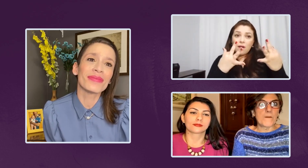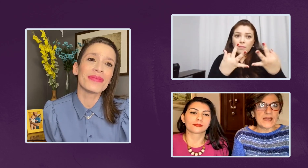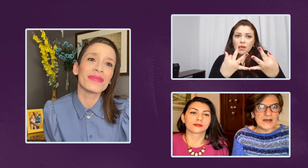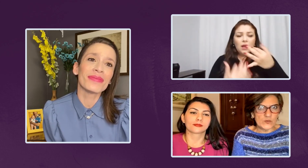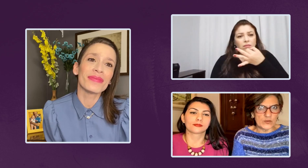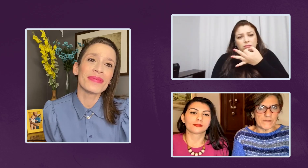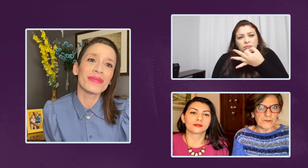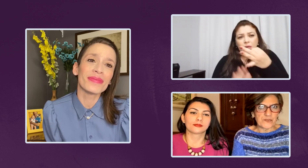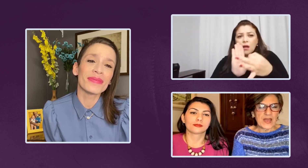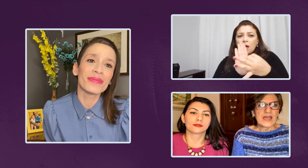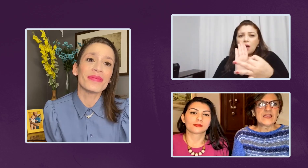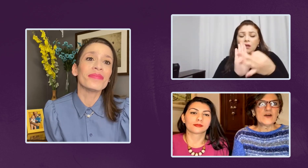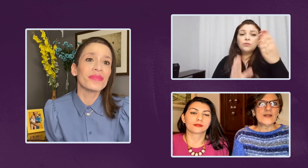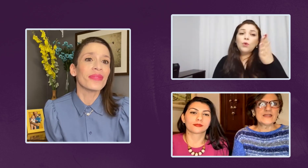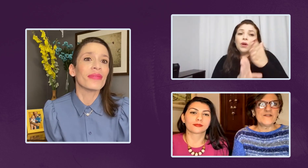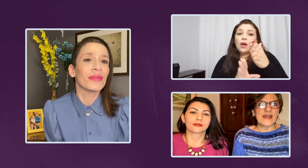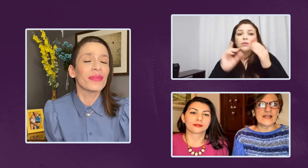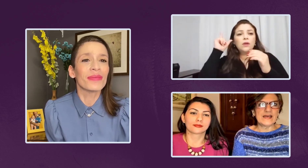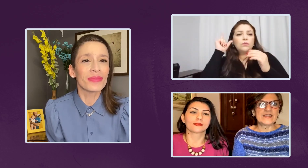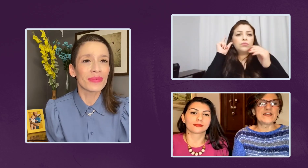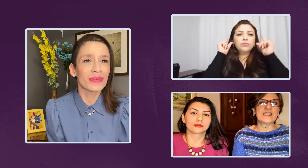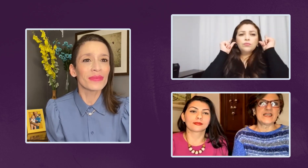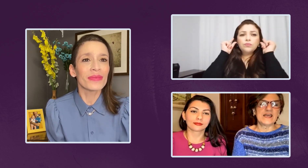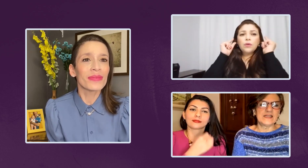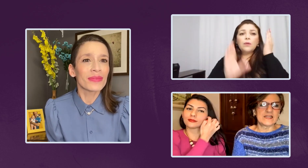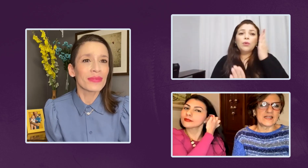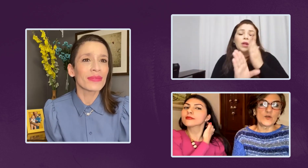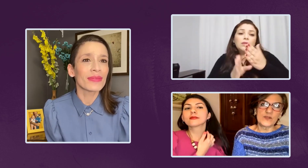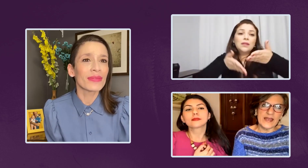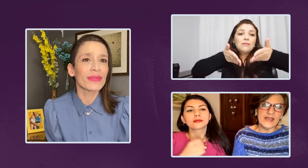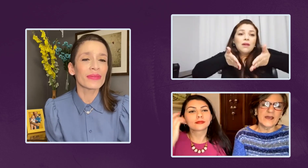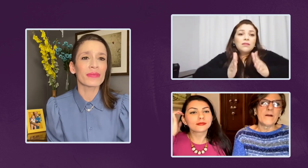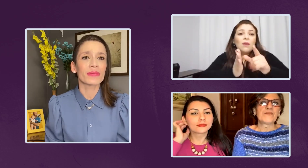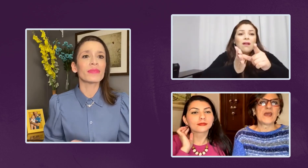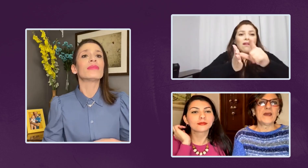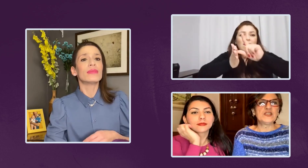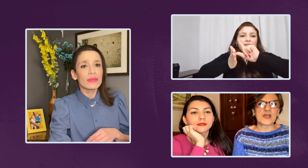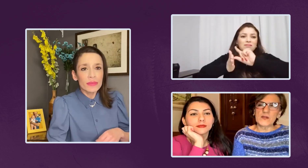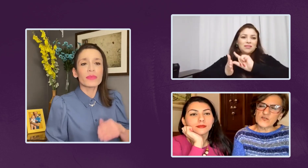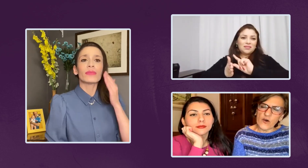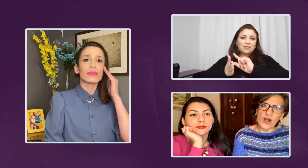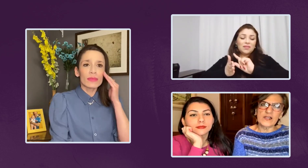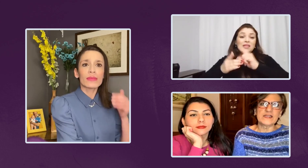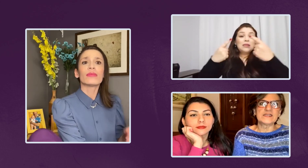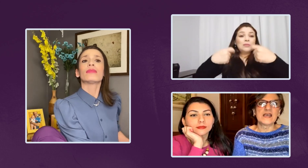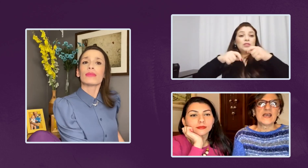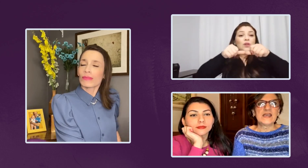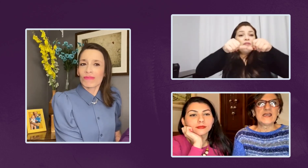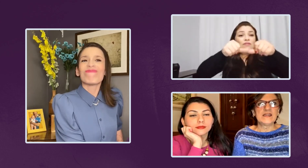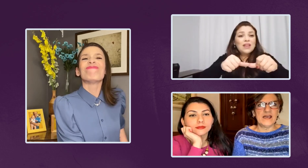nasceu prematura. Então, ela teve que ser internada em UTI, medicamentos